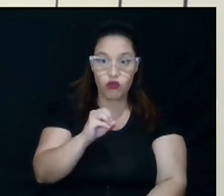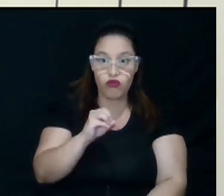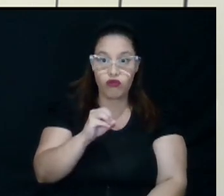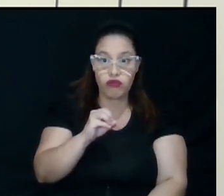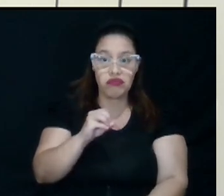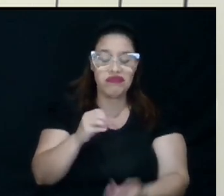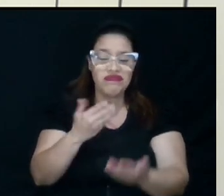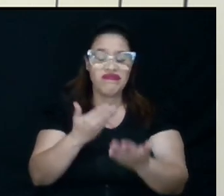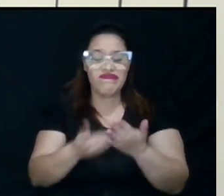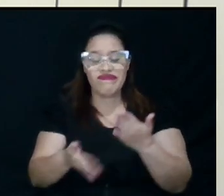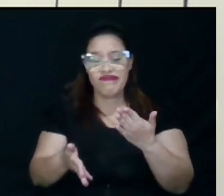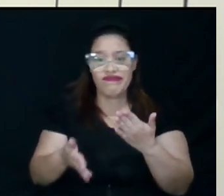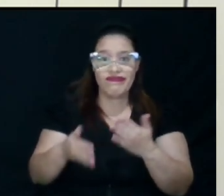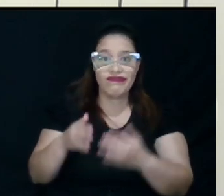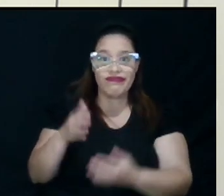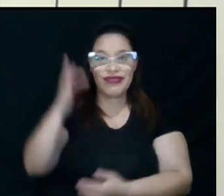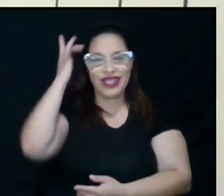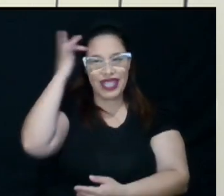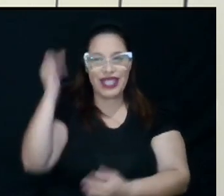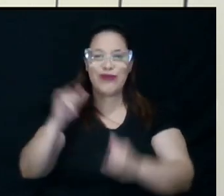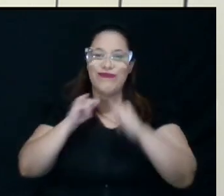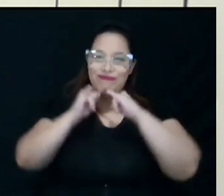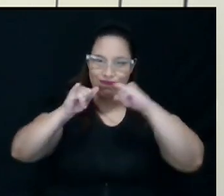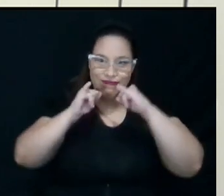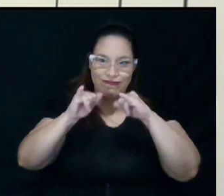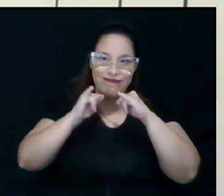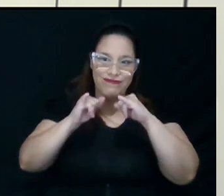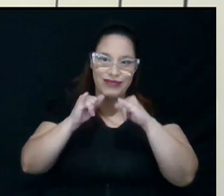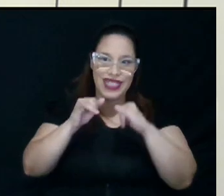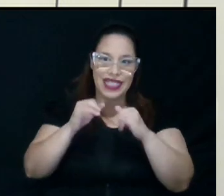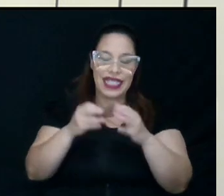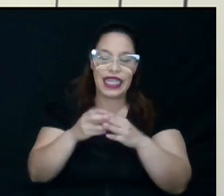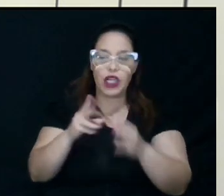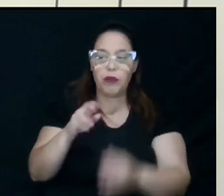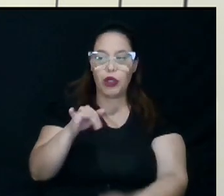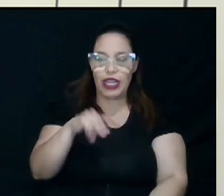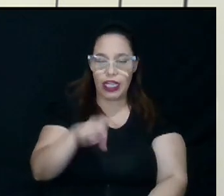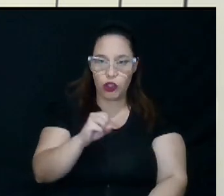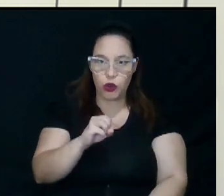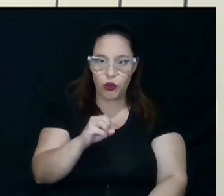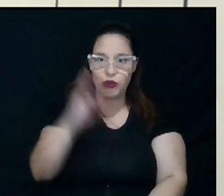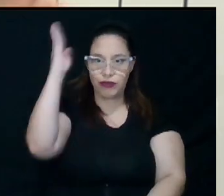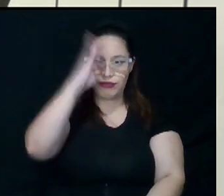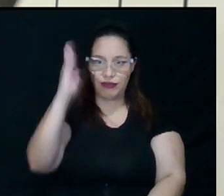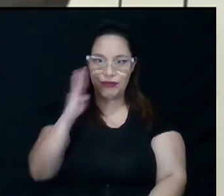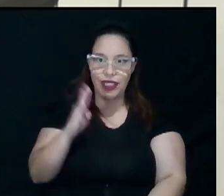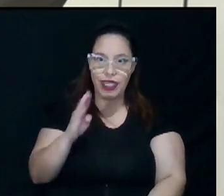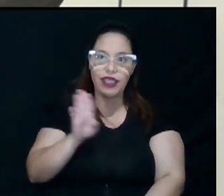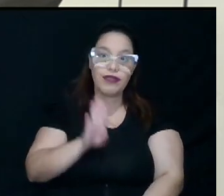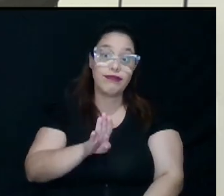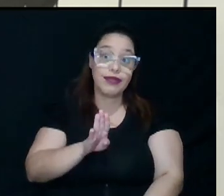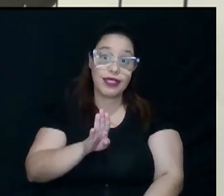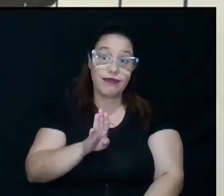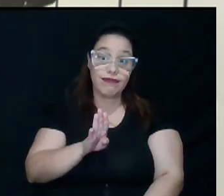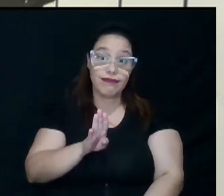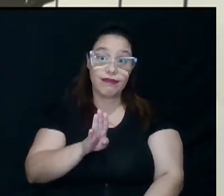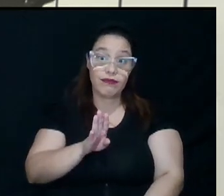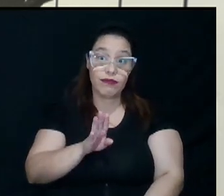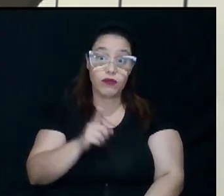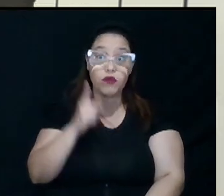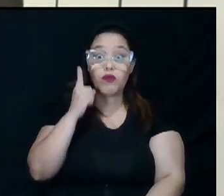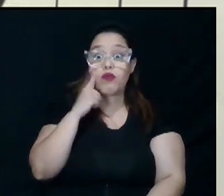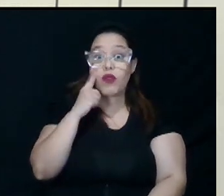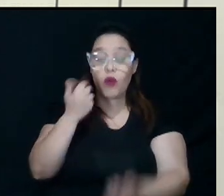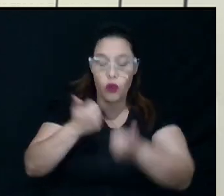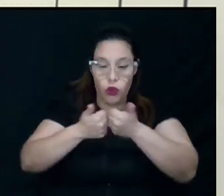Amanhã a gente fala mais então sobre Campeonato Brasileiro da Série B, aqui no Jornal Câmara Notícia. Vamos falar de Jogos Olímpicos